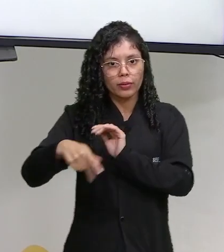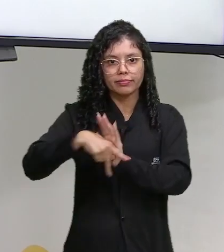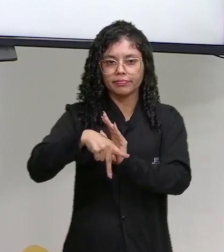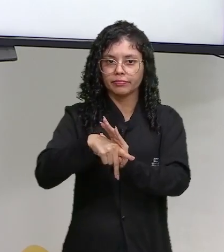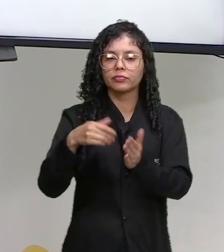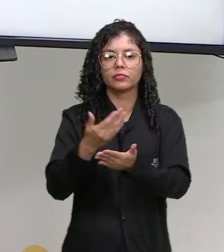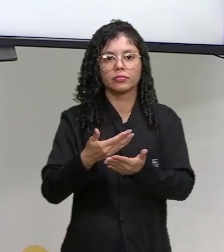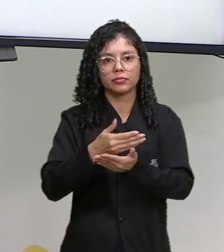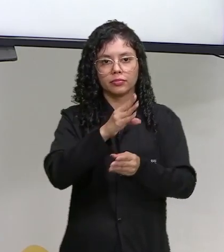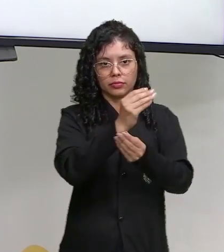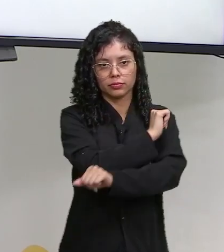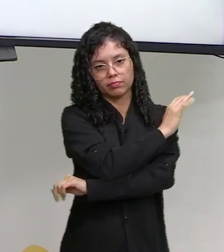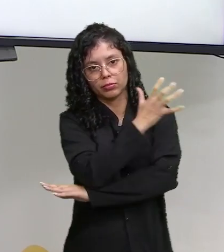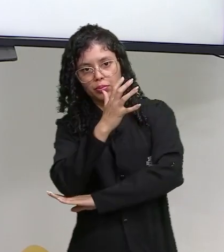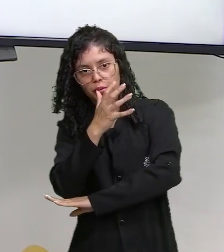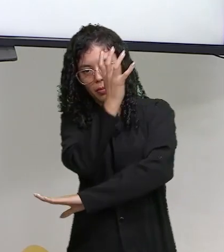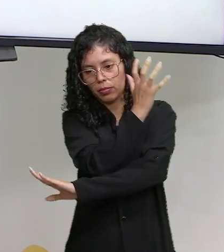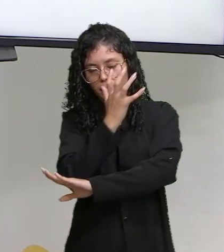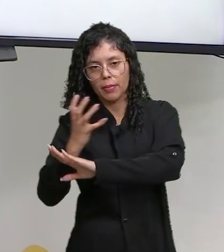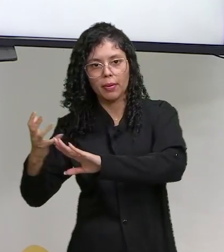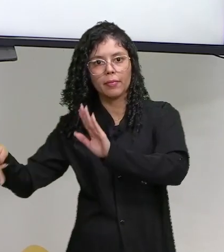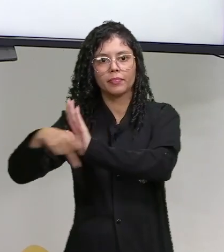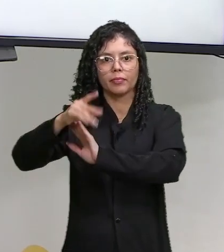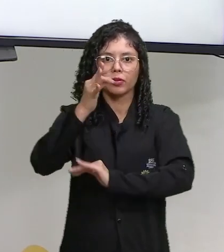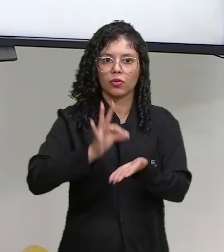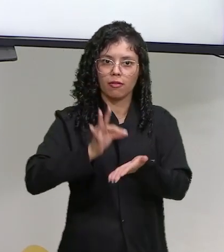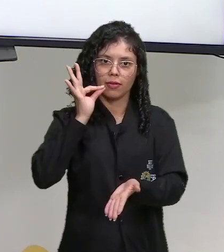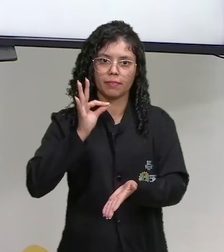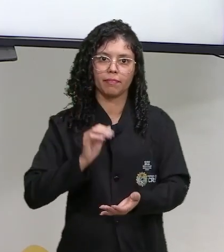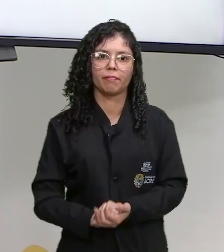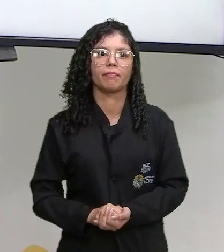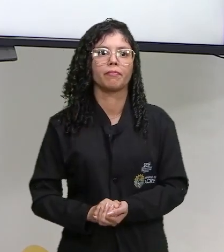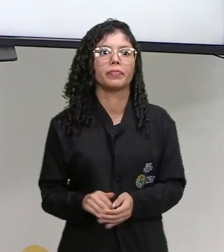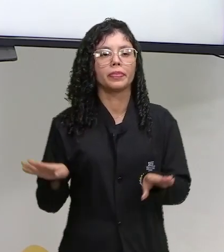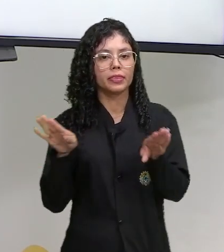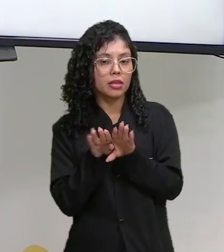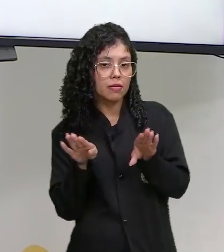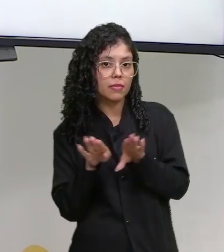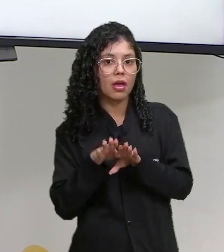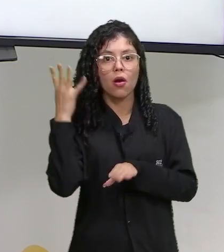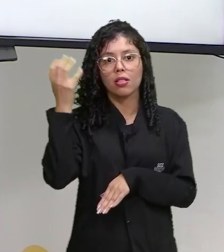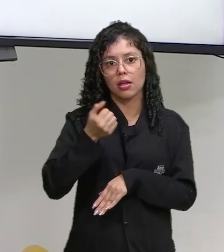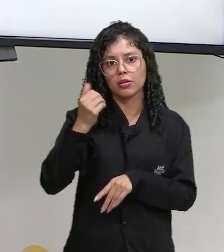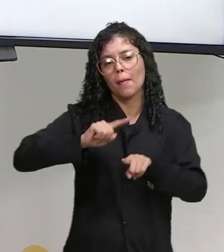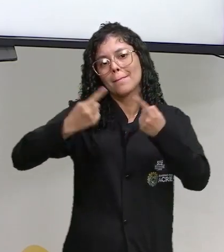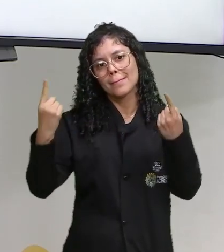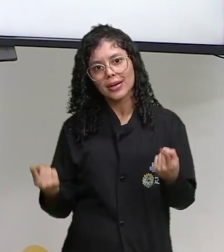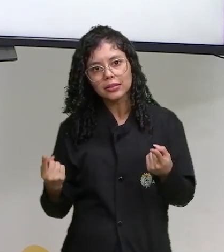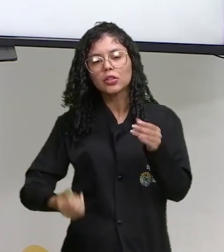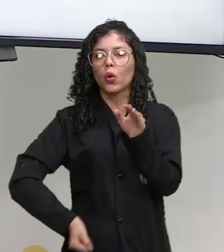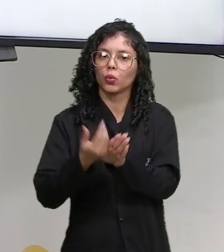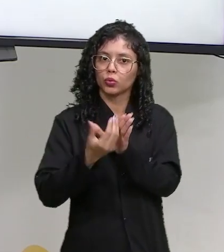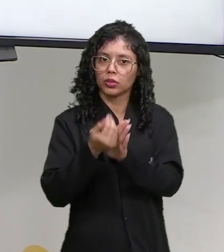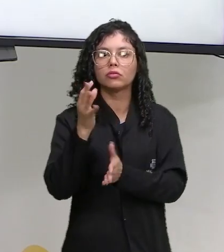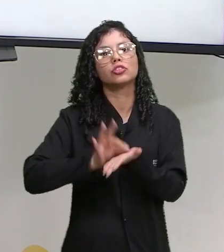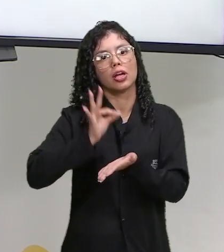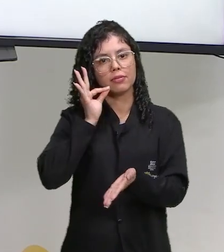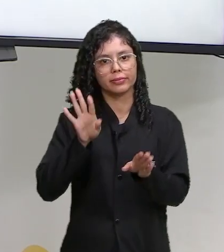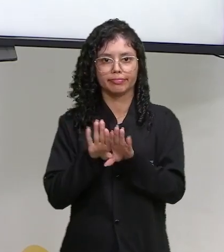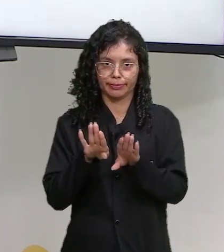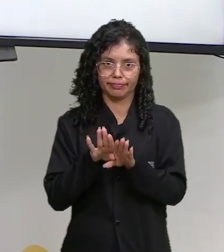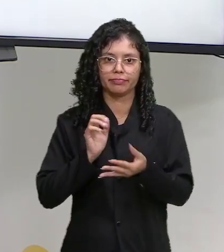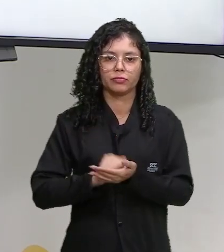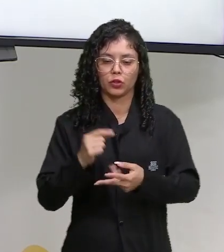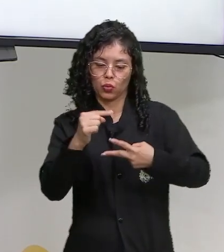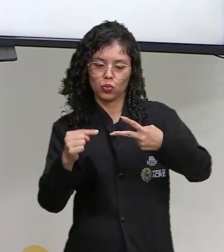cultivo do café e da sua exportação. Minas Gerais, a gente fala muito que ele representa o leite, mas também era um grande produtor de café. Então, os dois